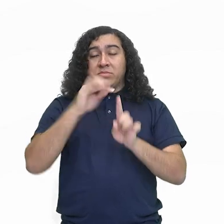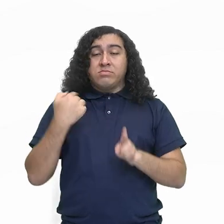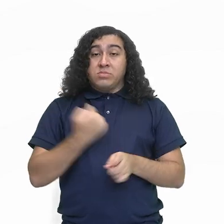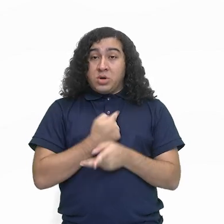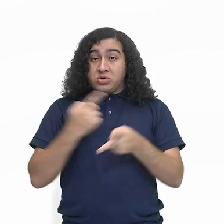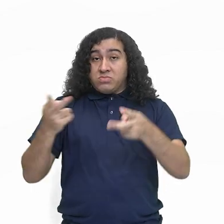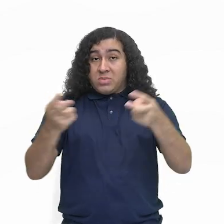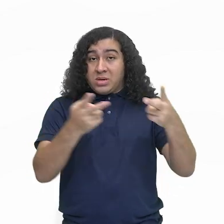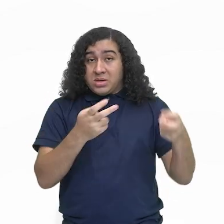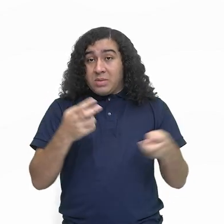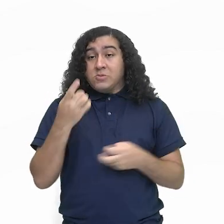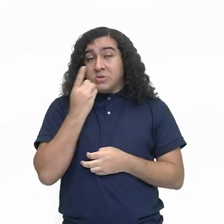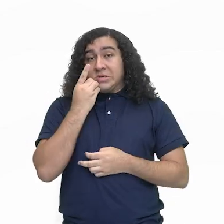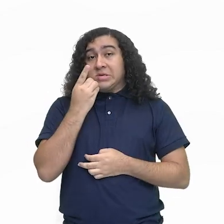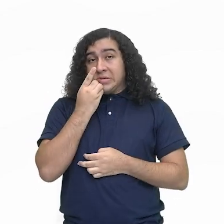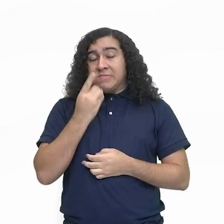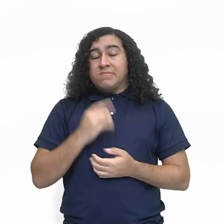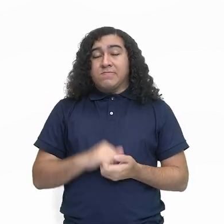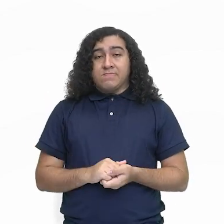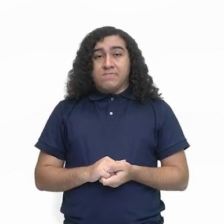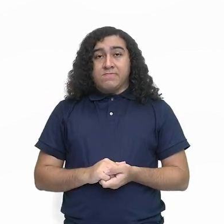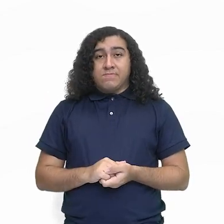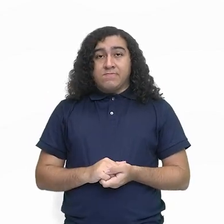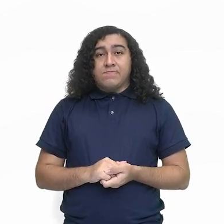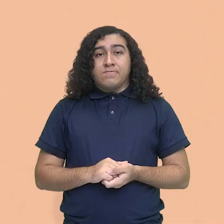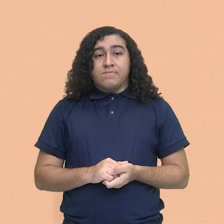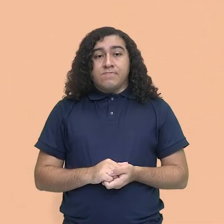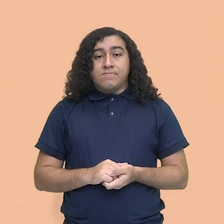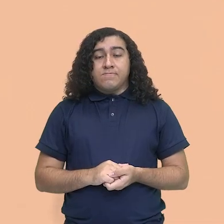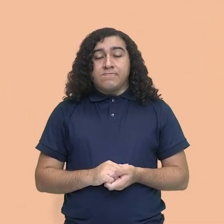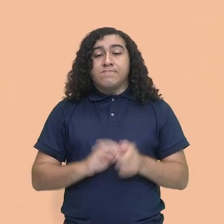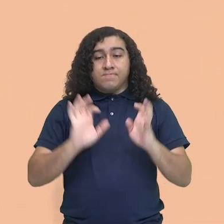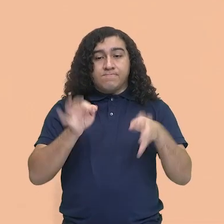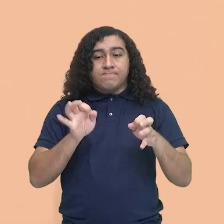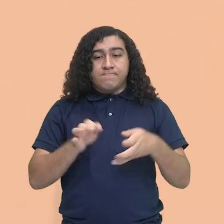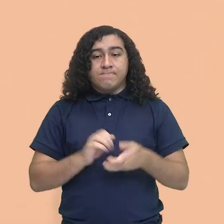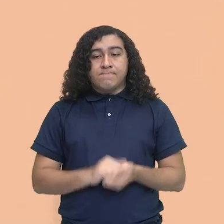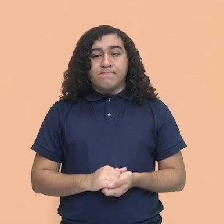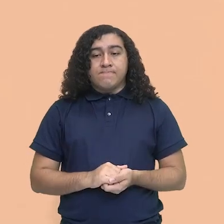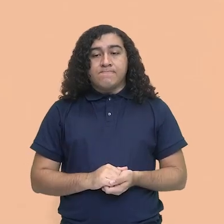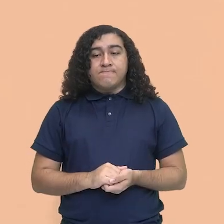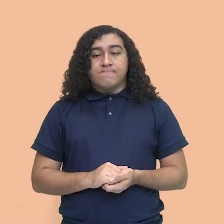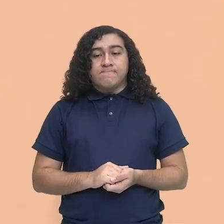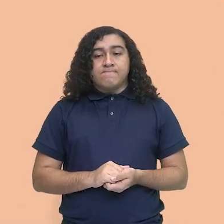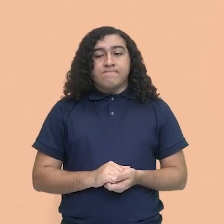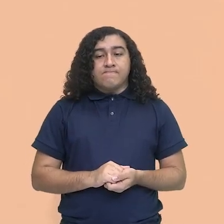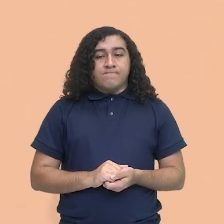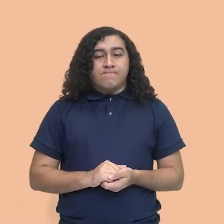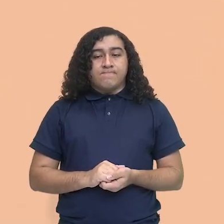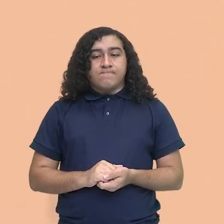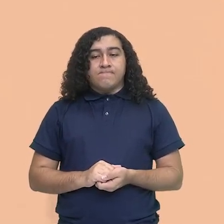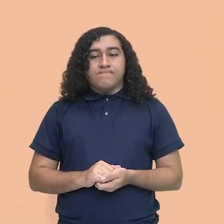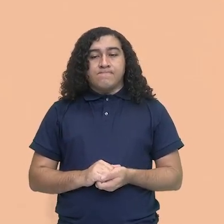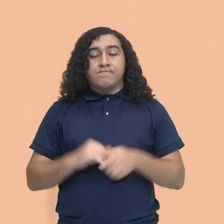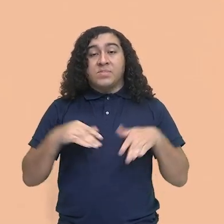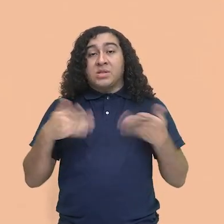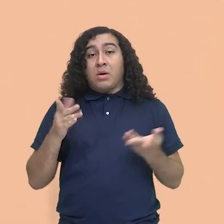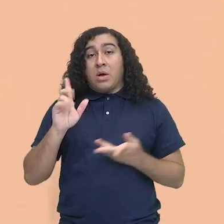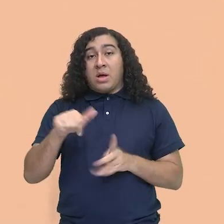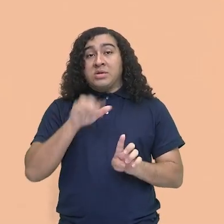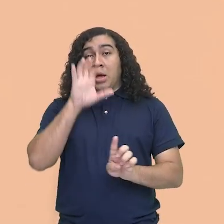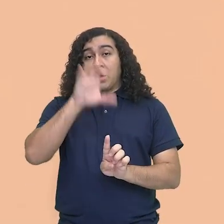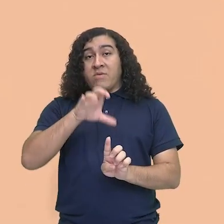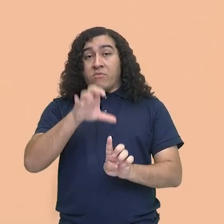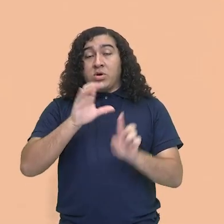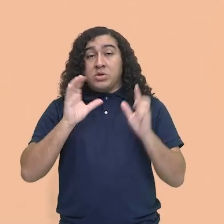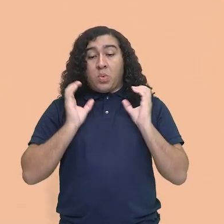vem enfrentando nos últimos anos, nas últimas décadas, certo? Então, essa interferência humana aí